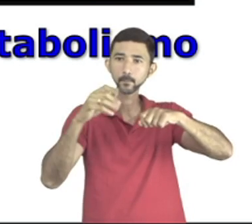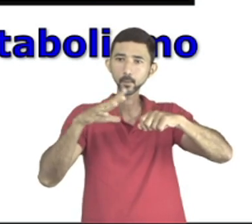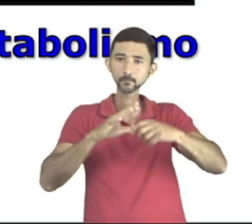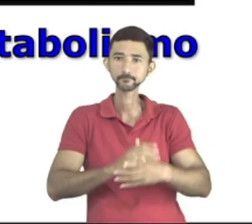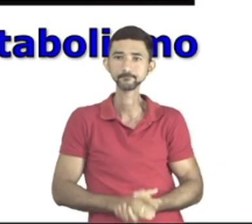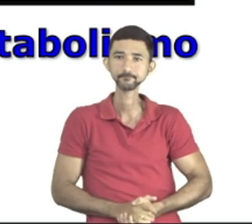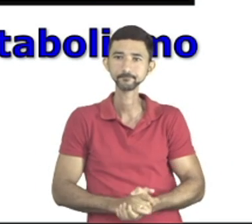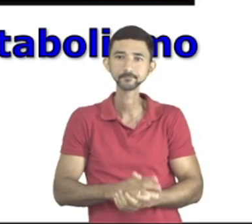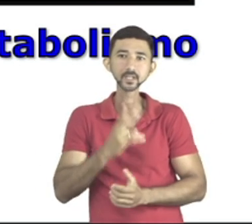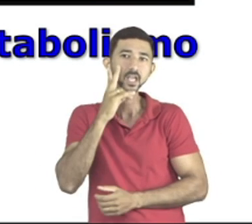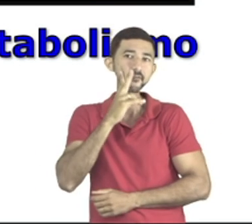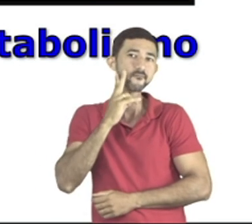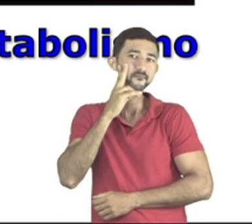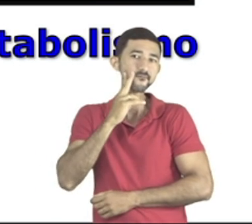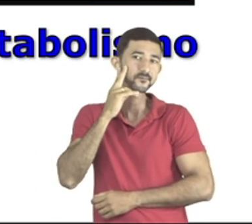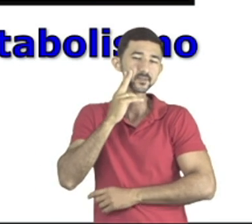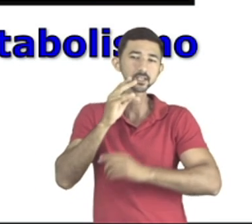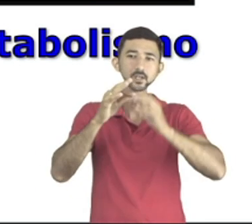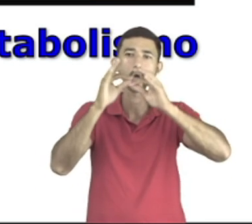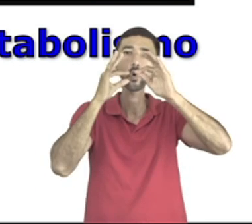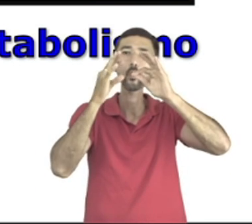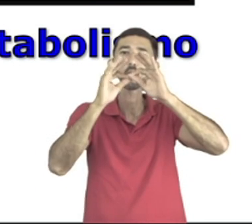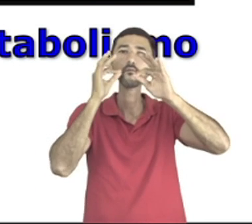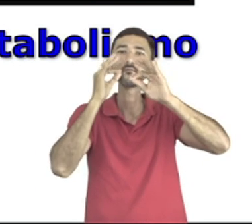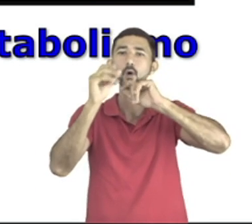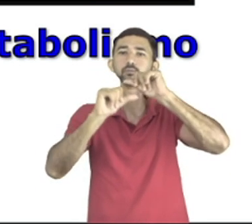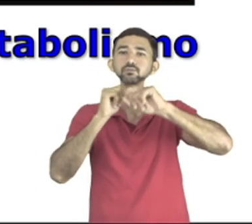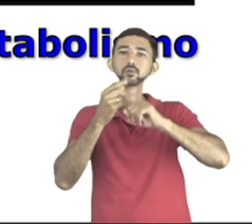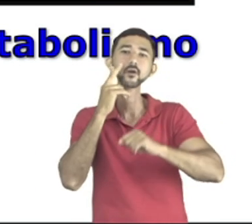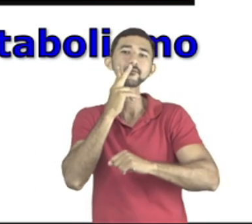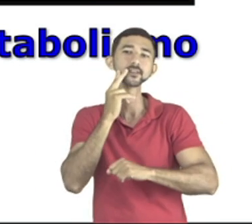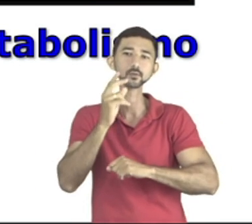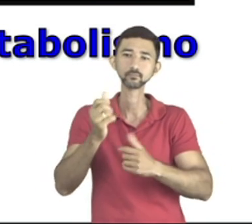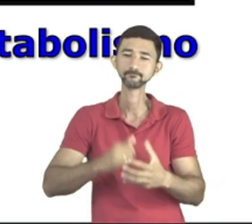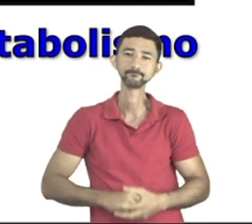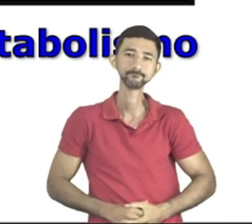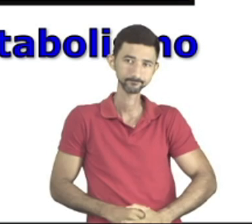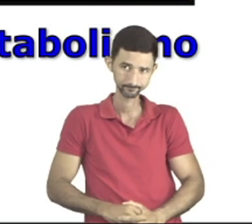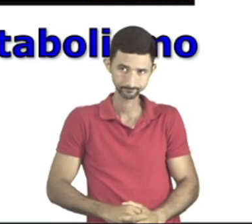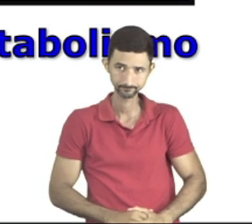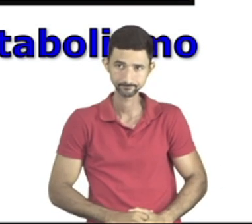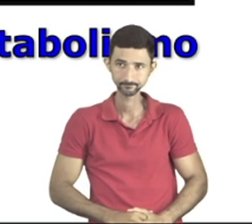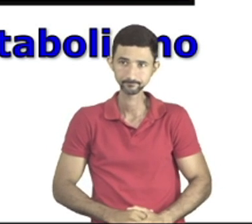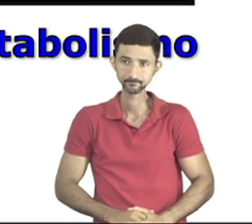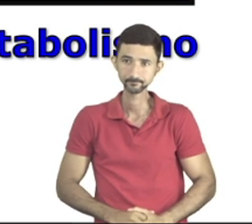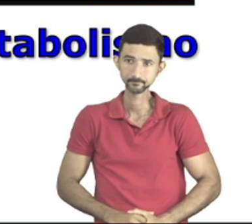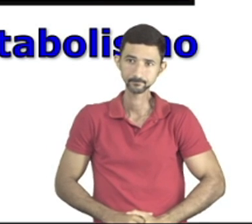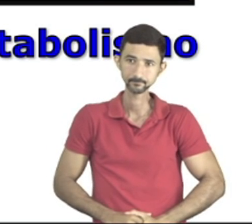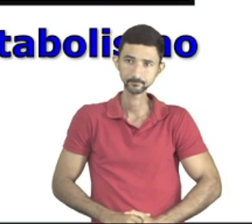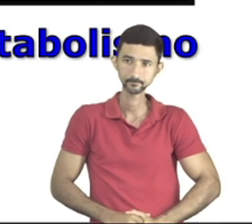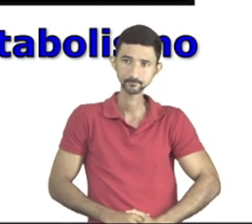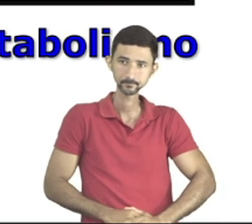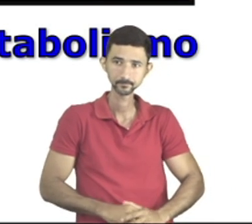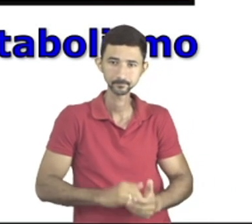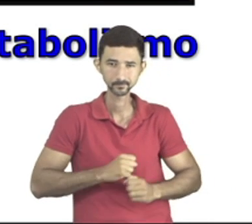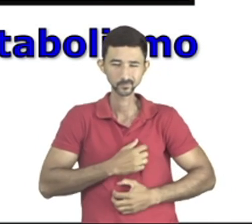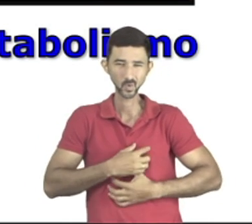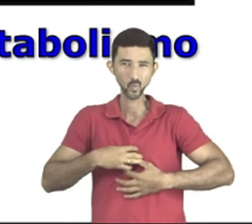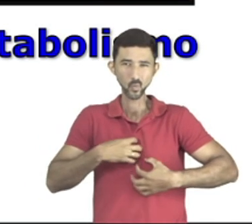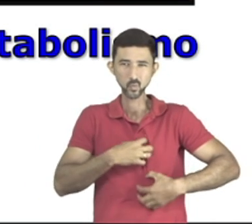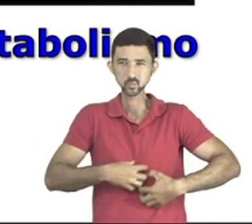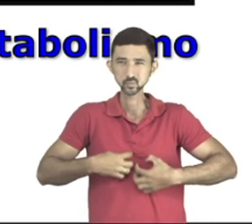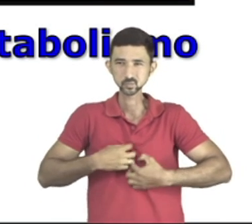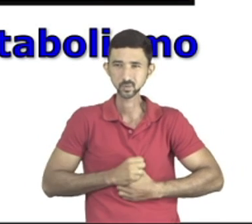voltar. Fermentação, suco de uva fermentou, produziu vinho, não volta mais. Tá? O gás, a acidez do